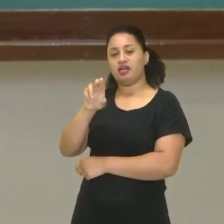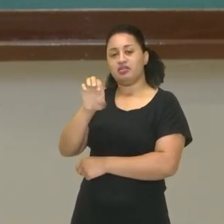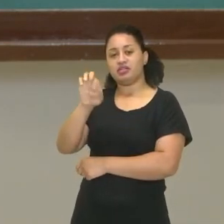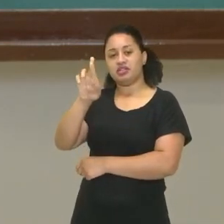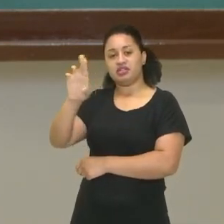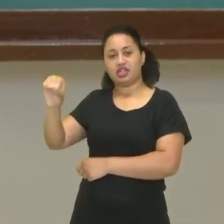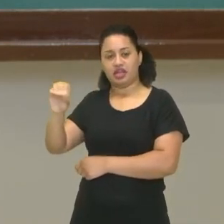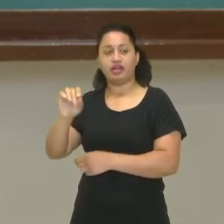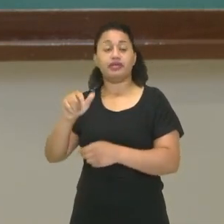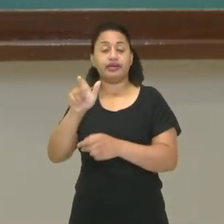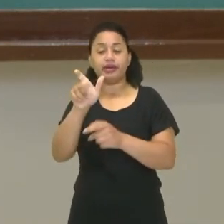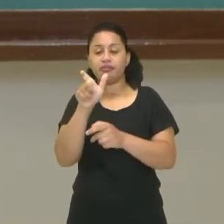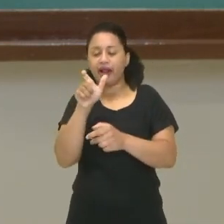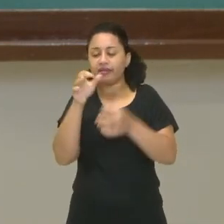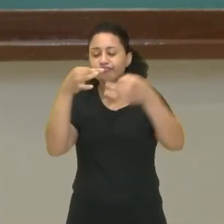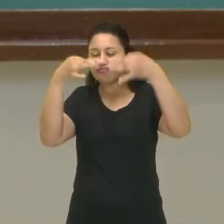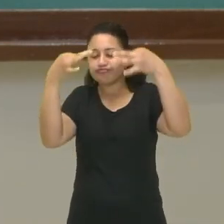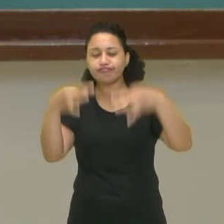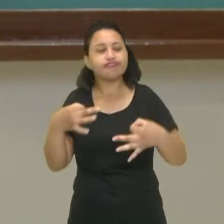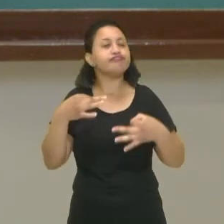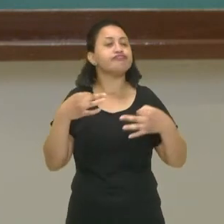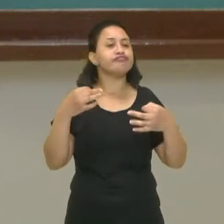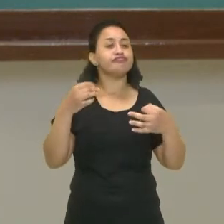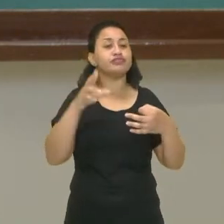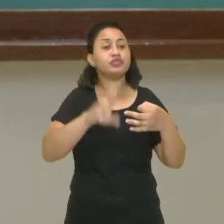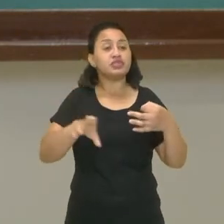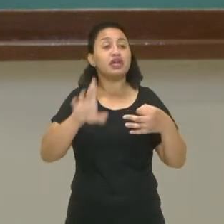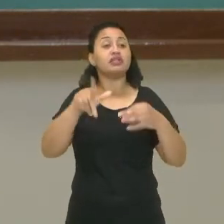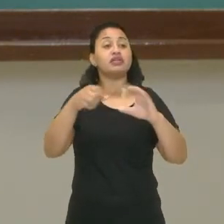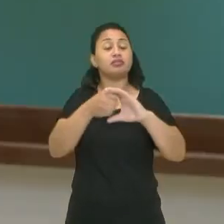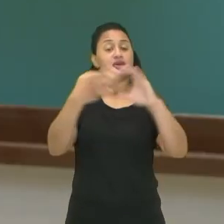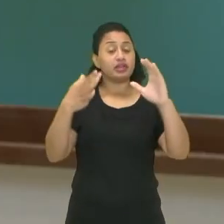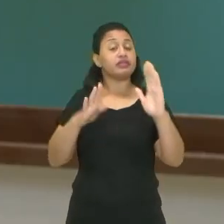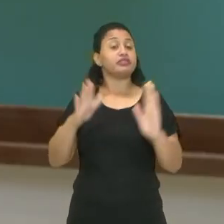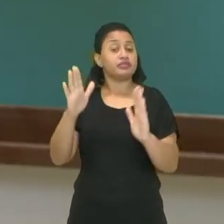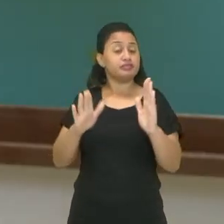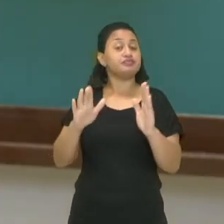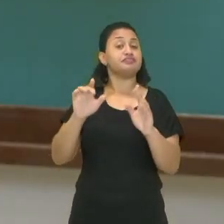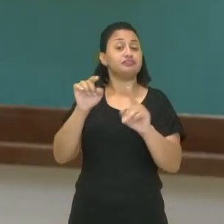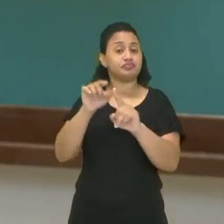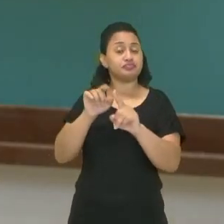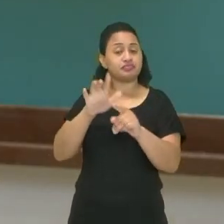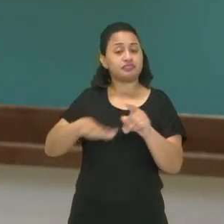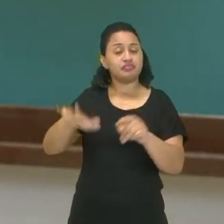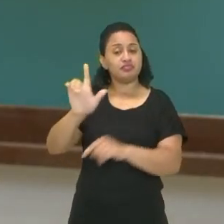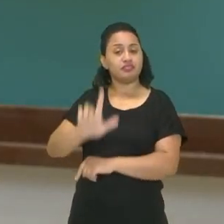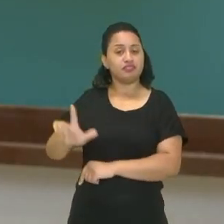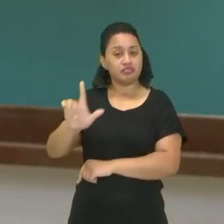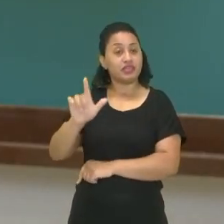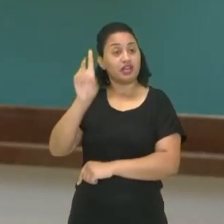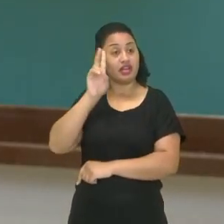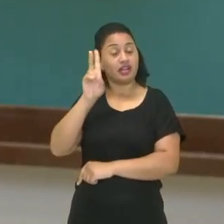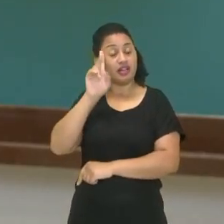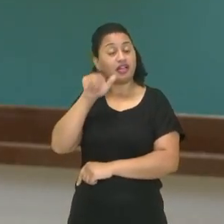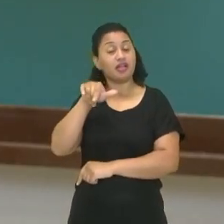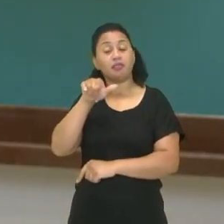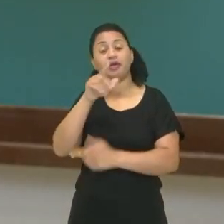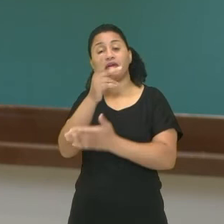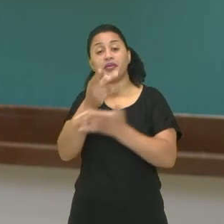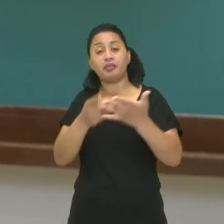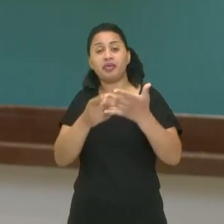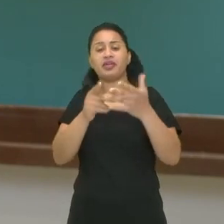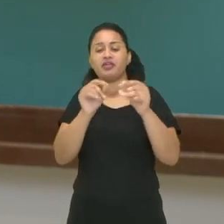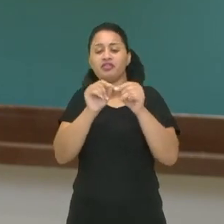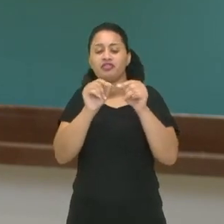das palavras perfeitas é uma característica parnasiana. Lembre-se que no parnasianismo a poesia é feita com